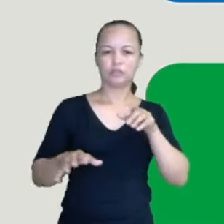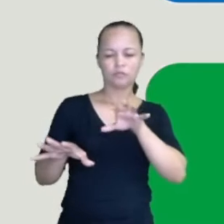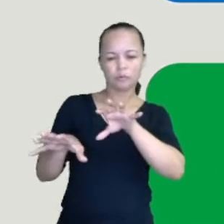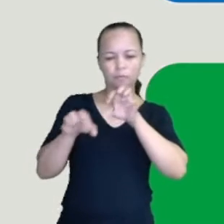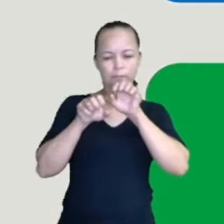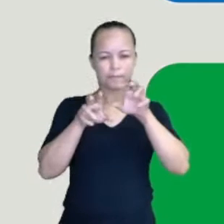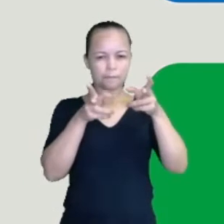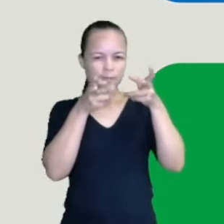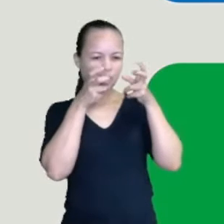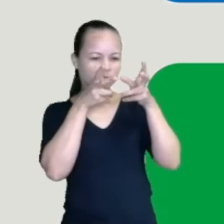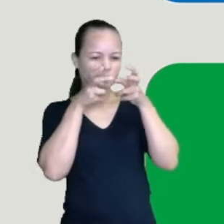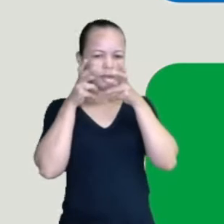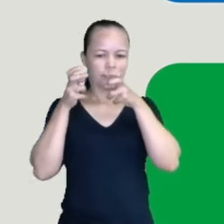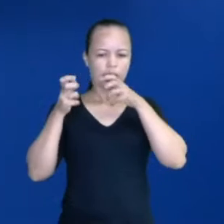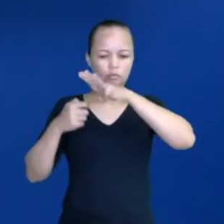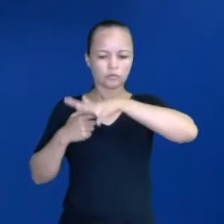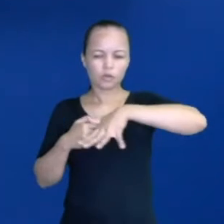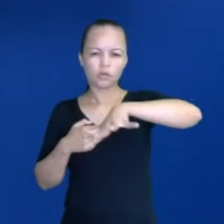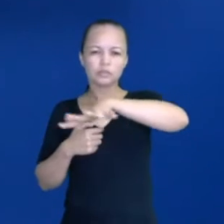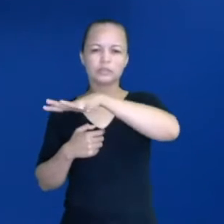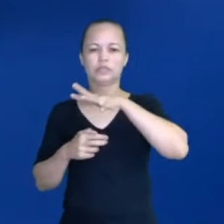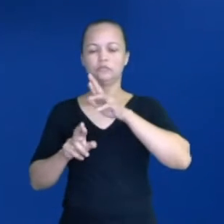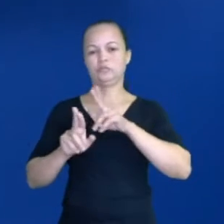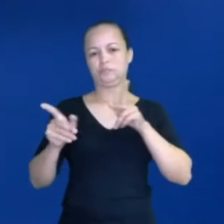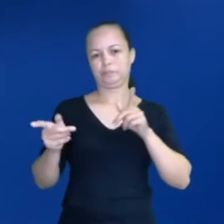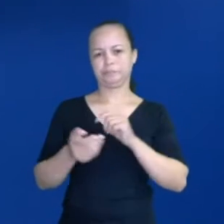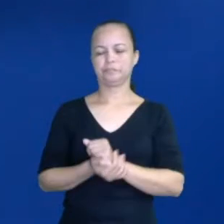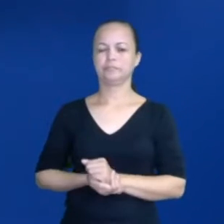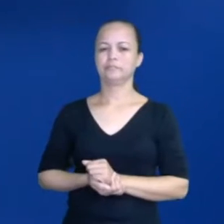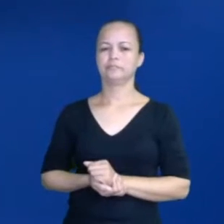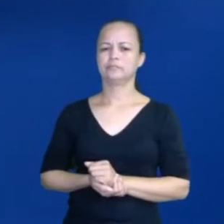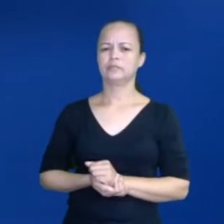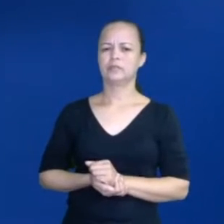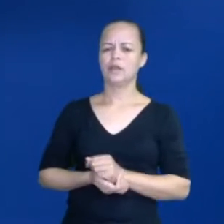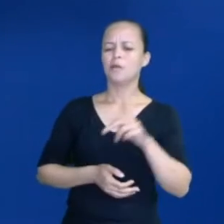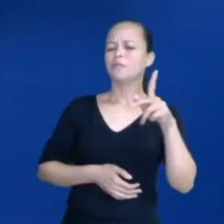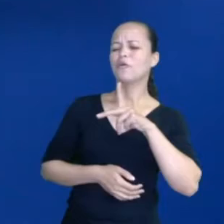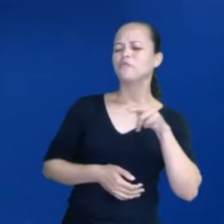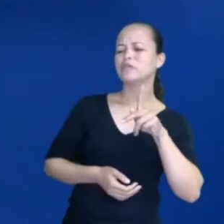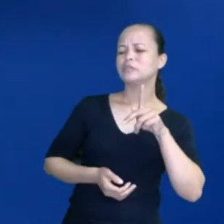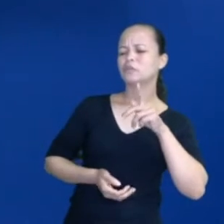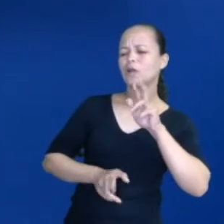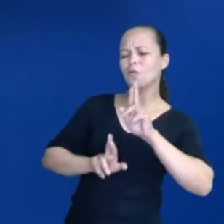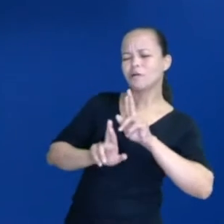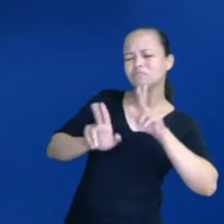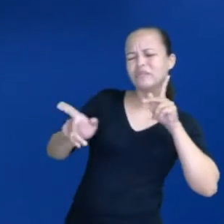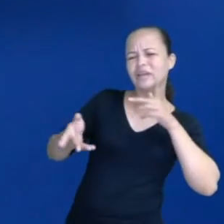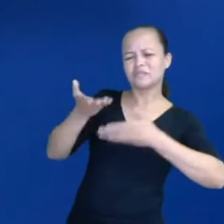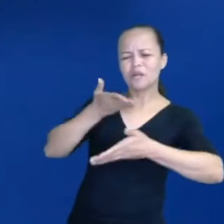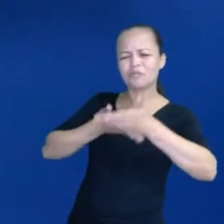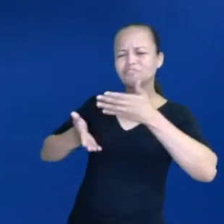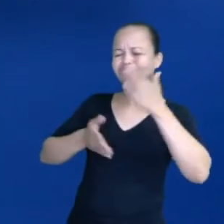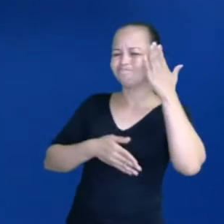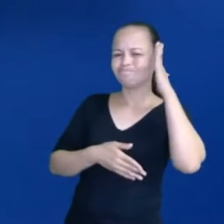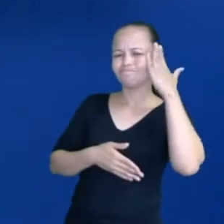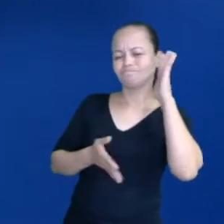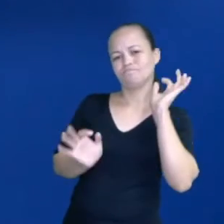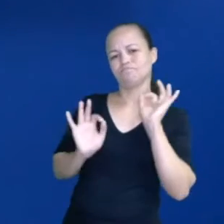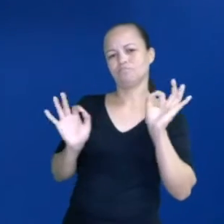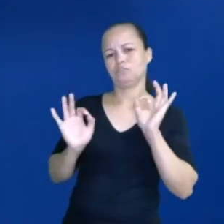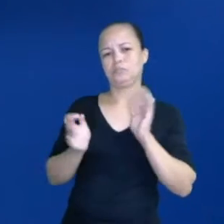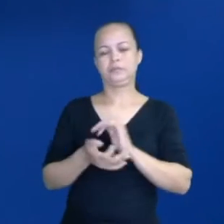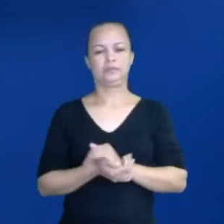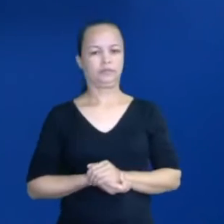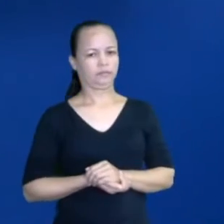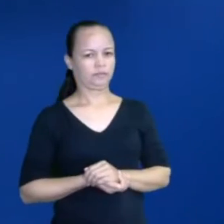pessoal, qual é a diferença, professora, aí que eu não consegui relacionar? Localização, como eu falei, é